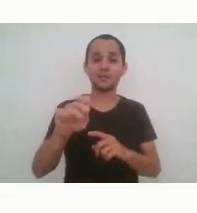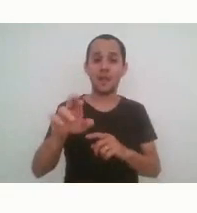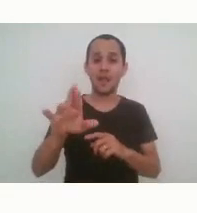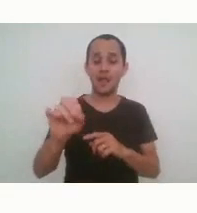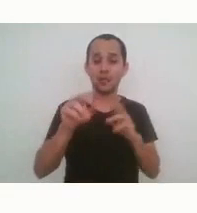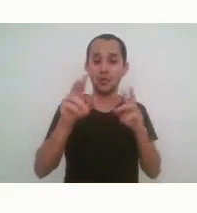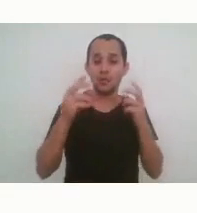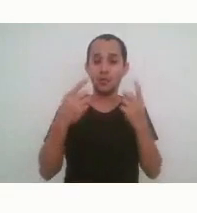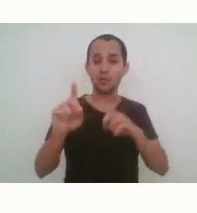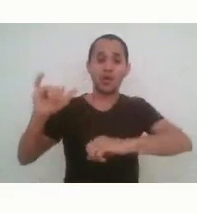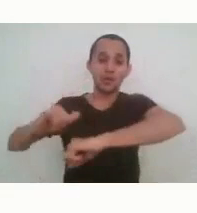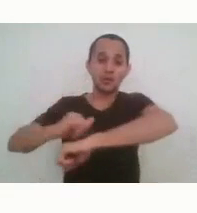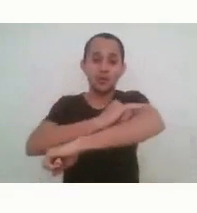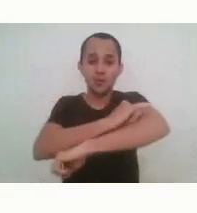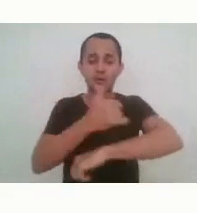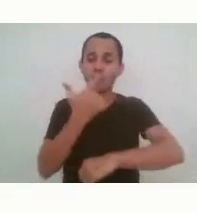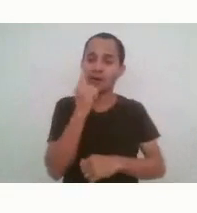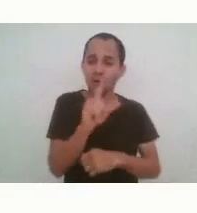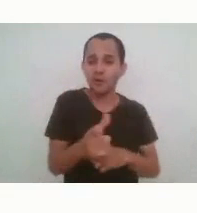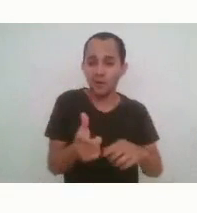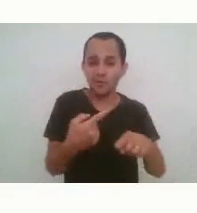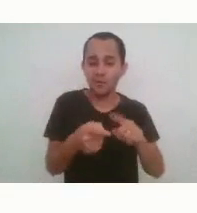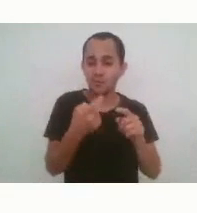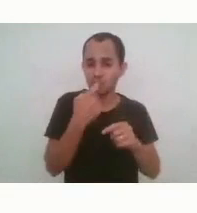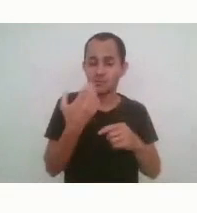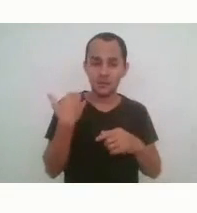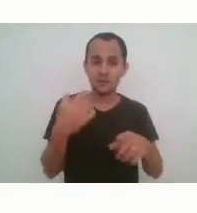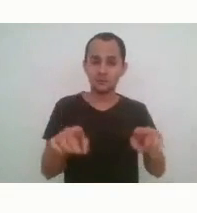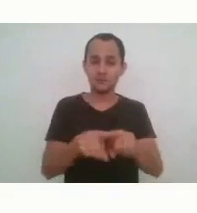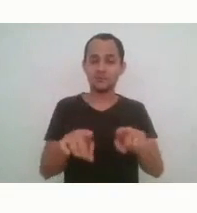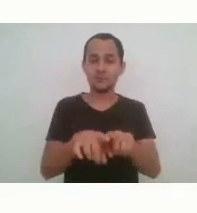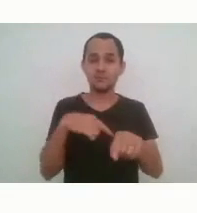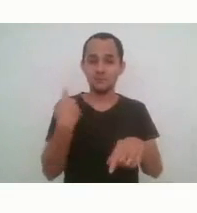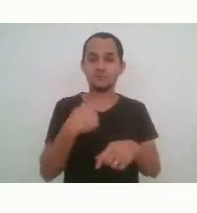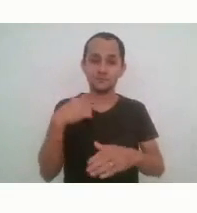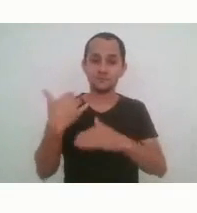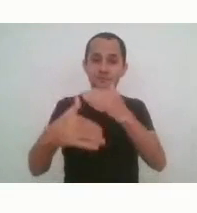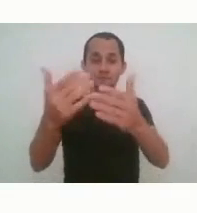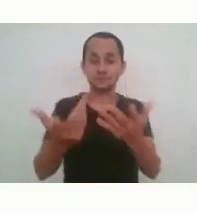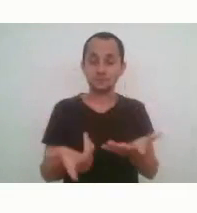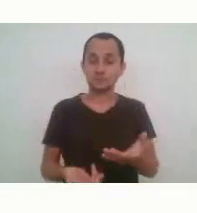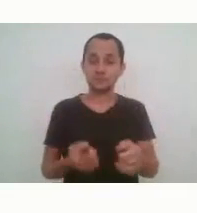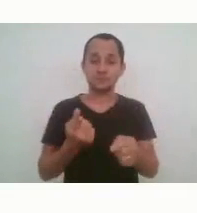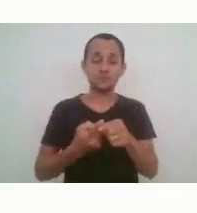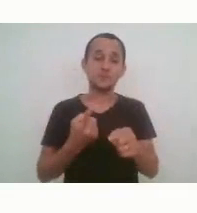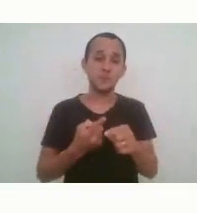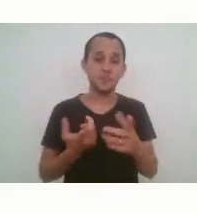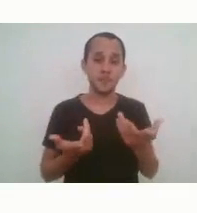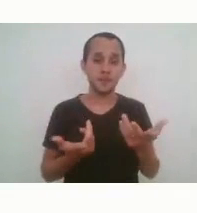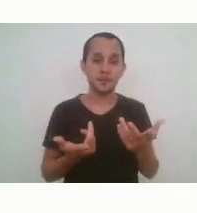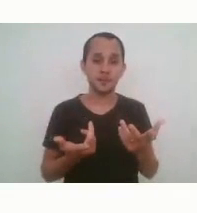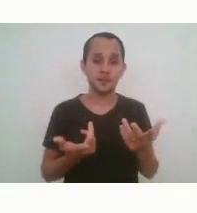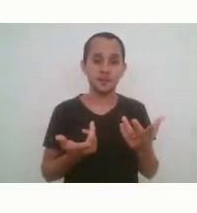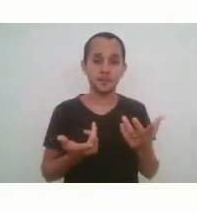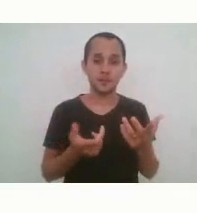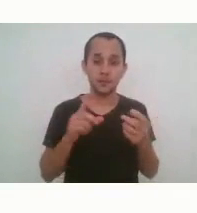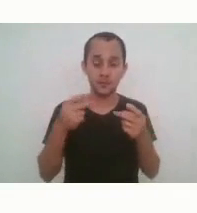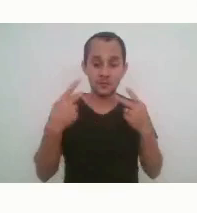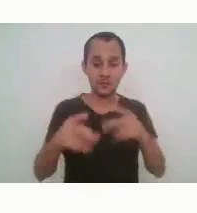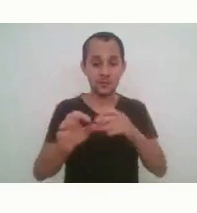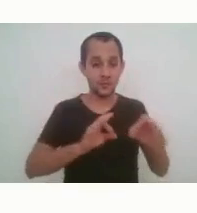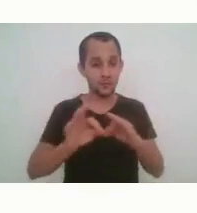E conquistas. A gente agora, recentemente, nós tivemos um avanço muito grande, porque no projeto